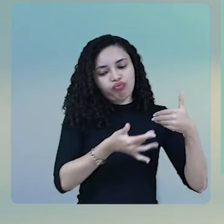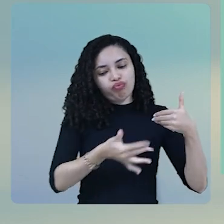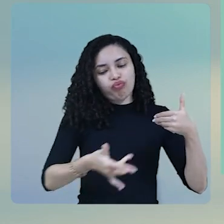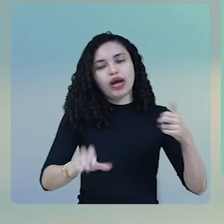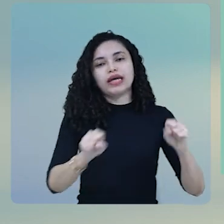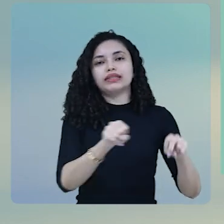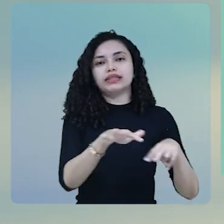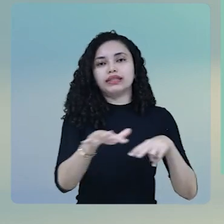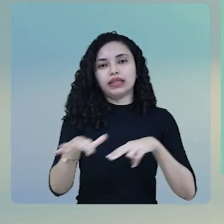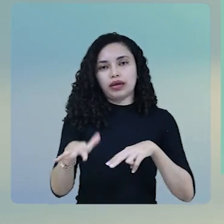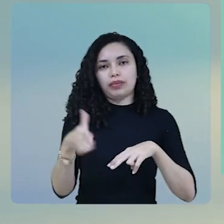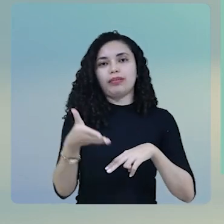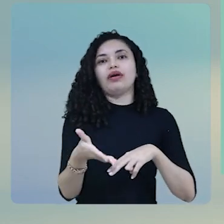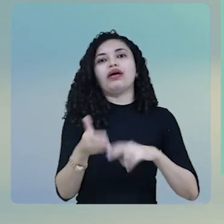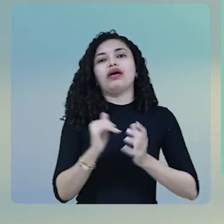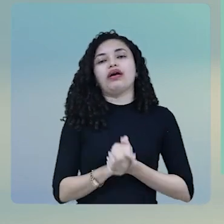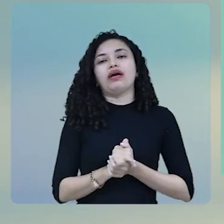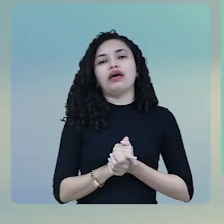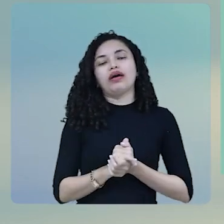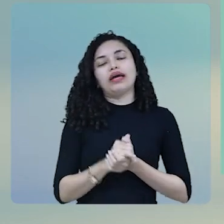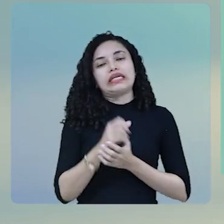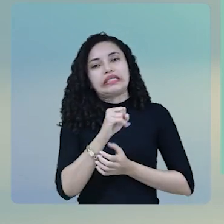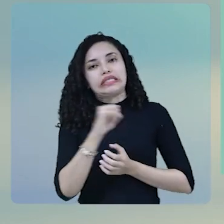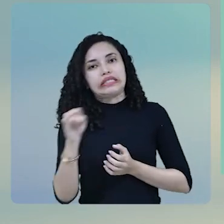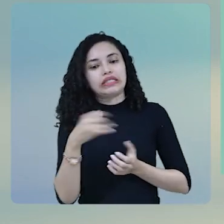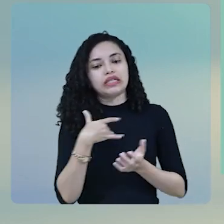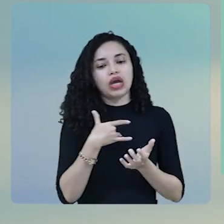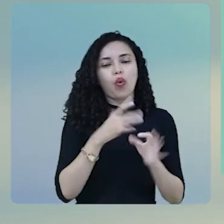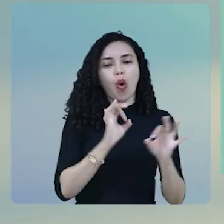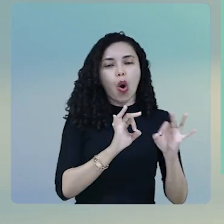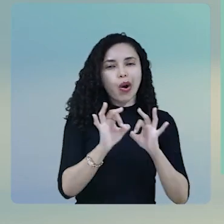250 minutos de atividade física por semana?